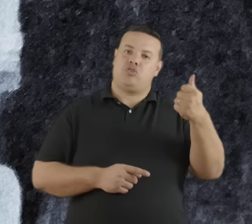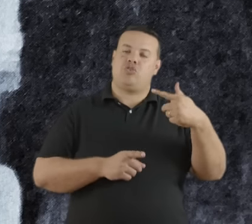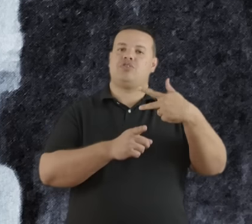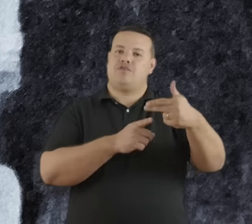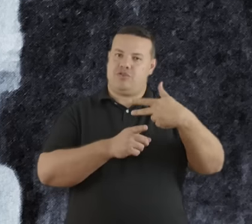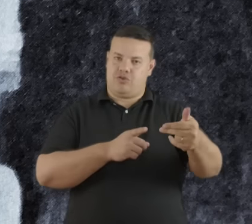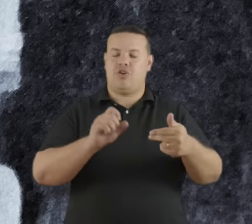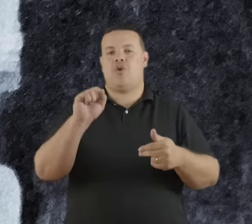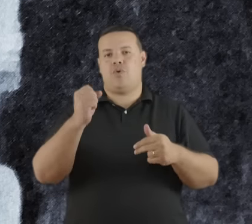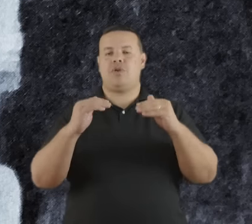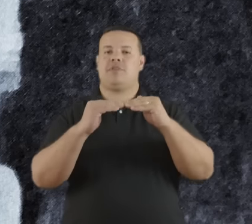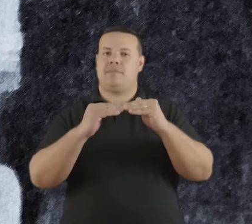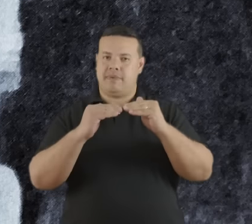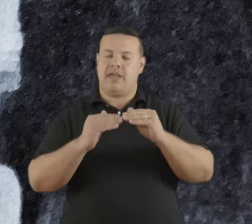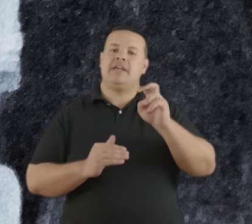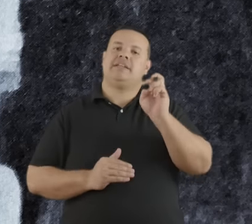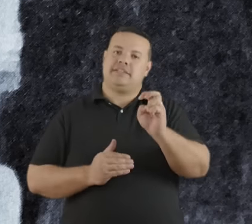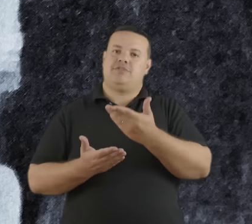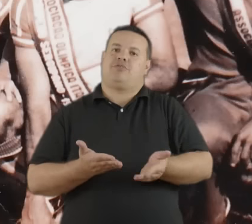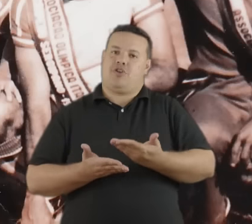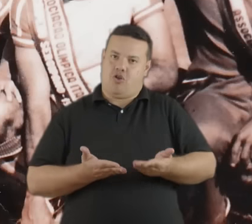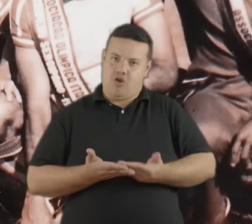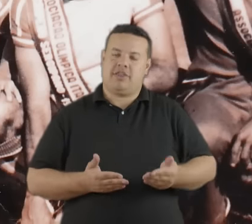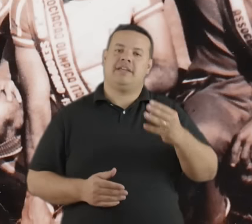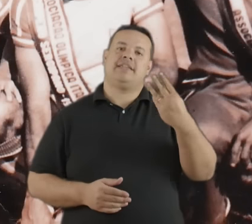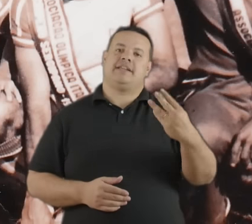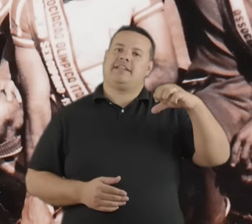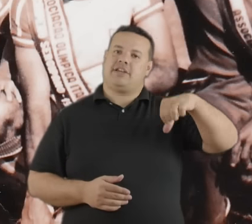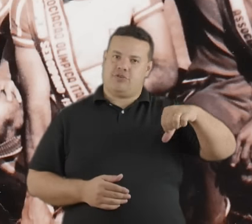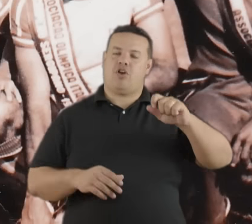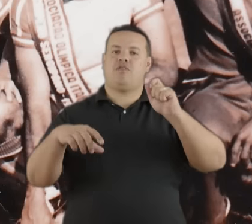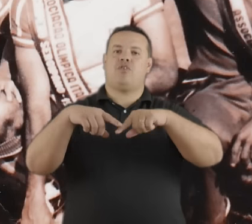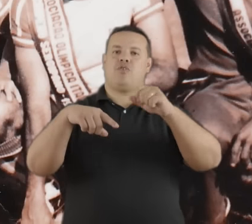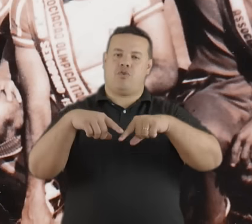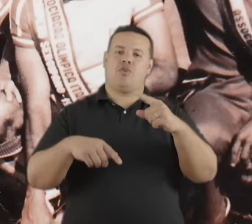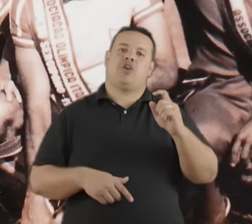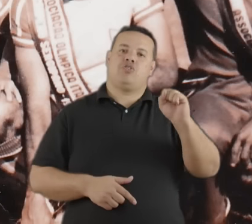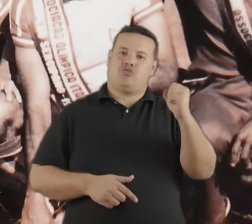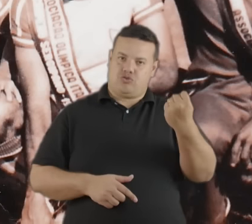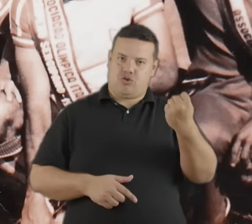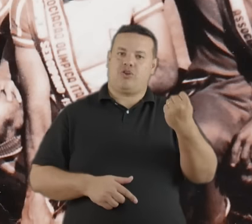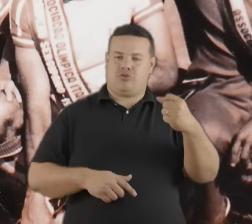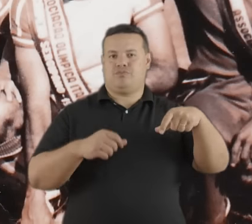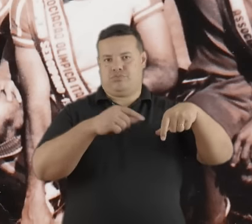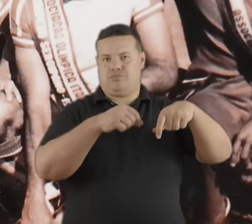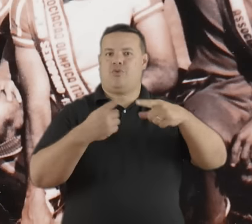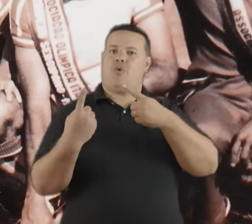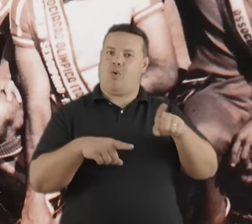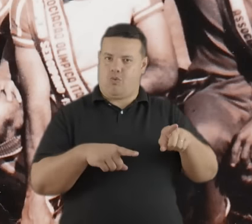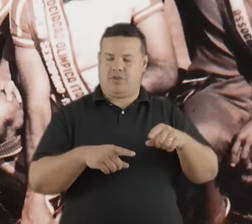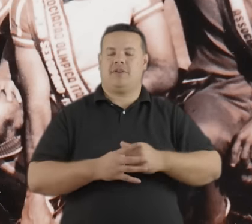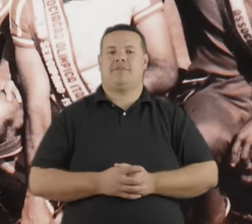12 vitórias, 8 empates e 5 derrotas. 39 gols marcados e 18 gols